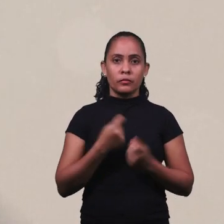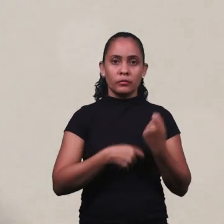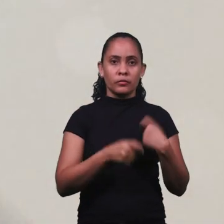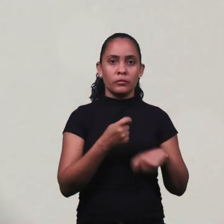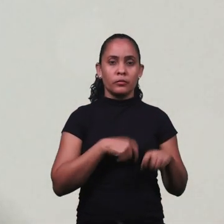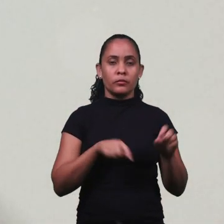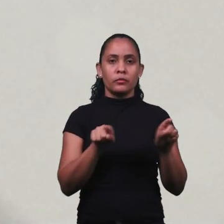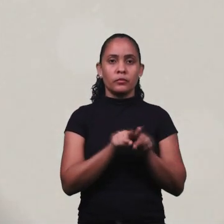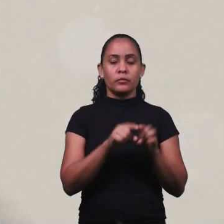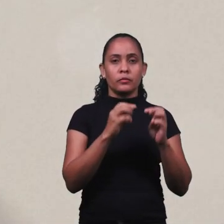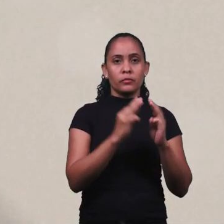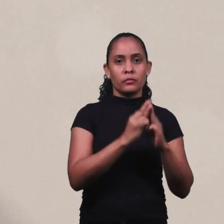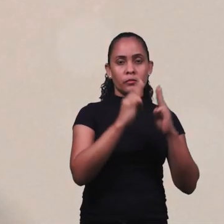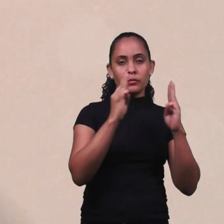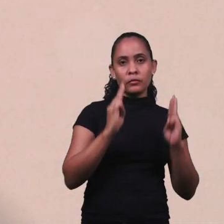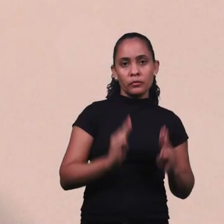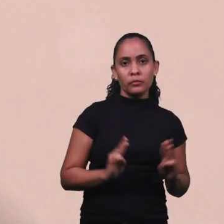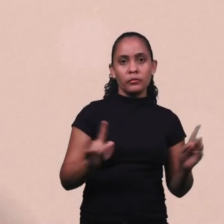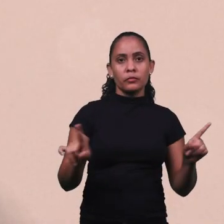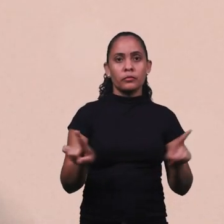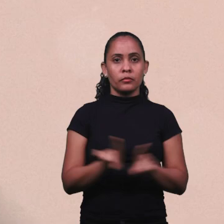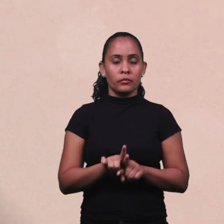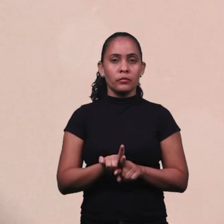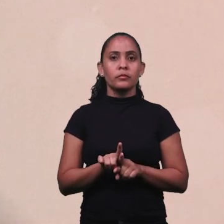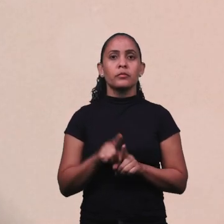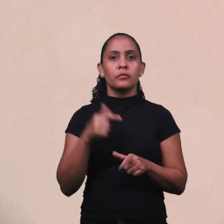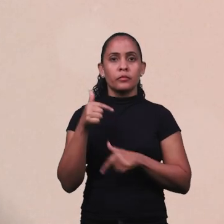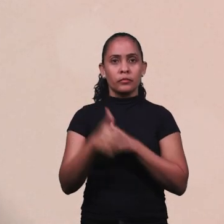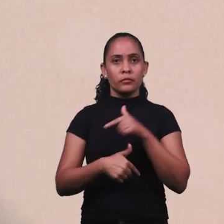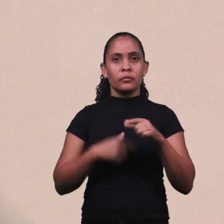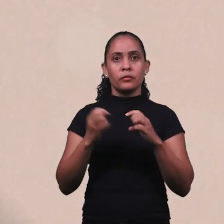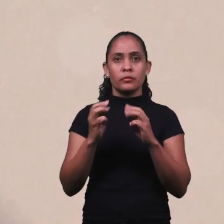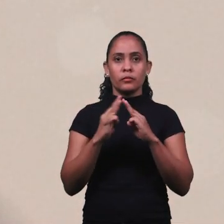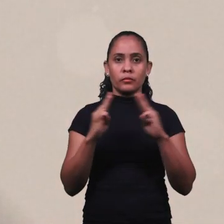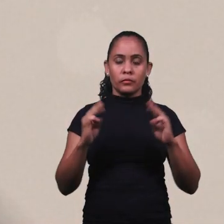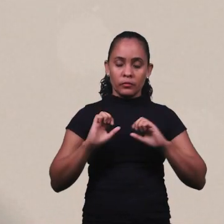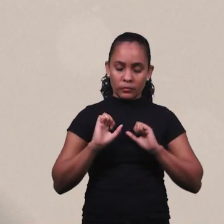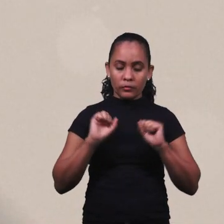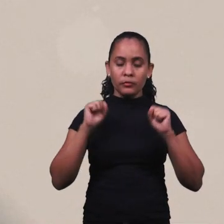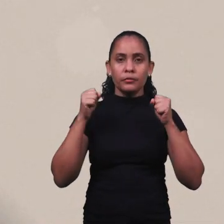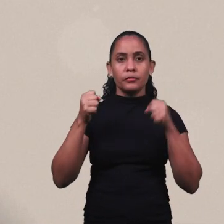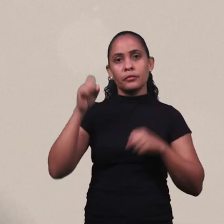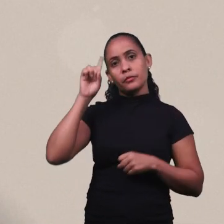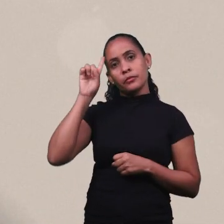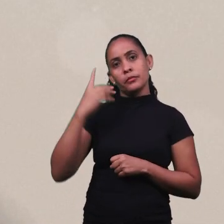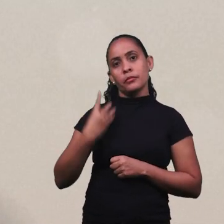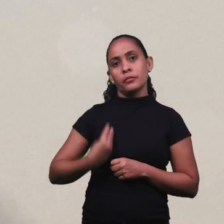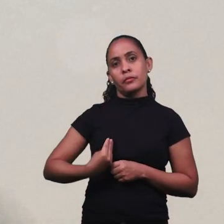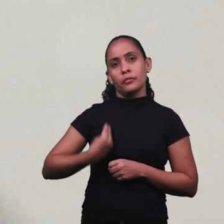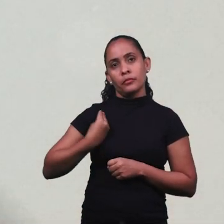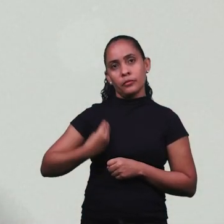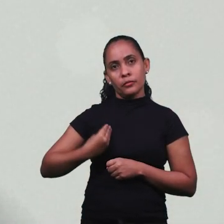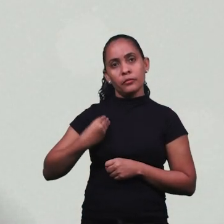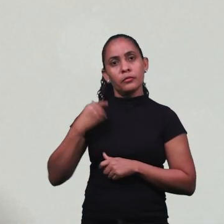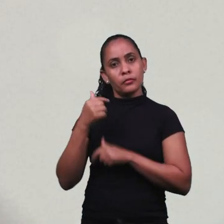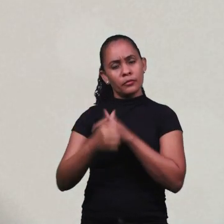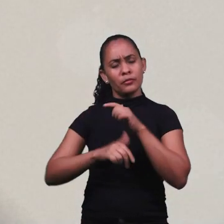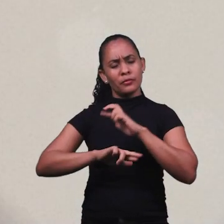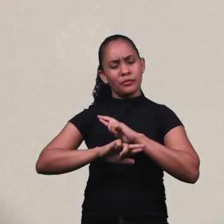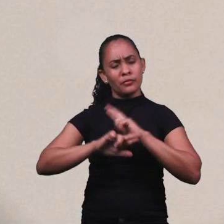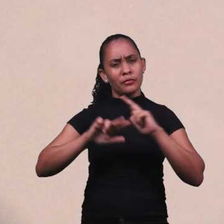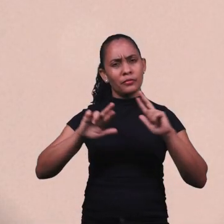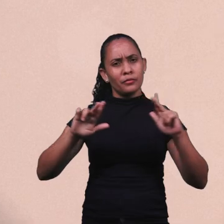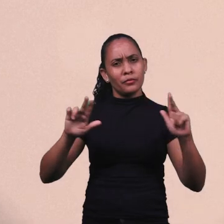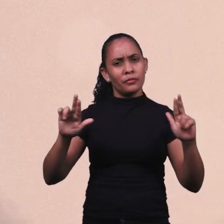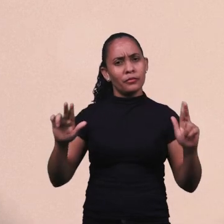do Manaim. Ao longo deste tempo na obra, sempre dediquei minha vida ao Senhor, exercendo várias atividades e, apesar